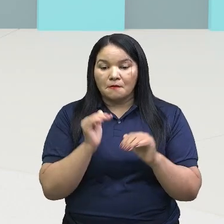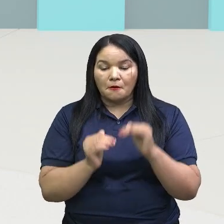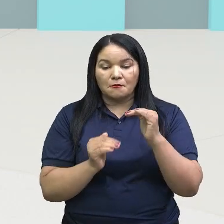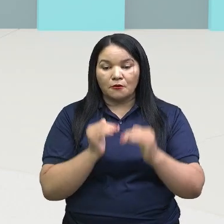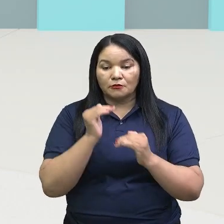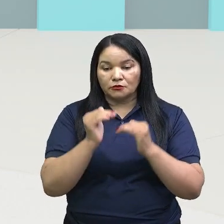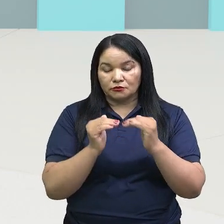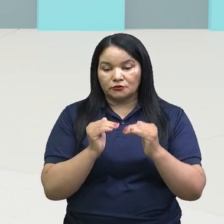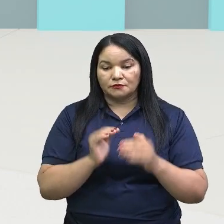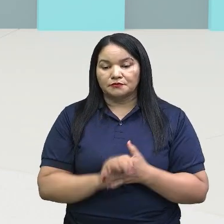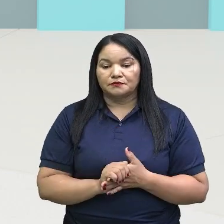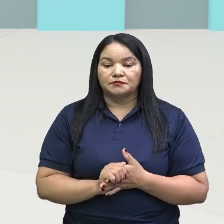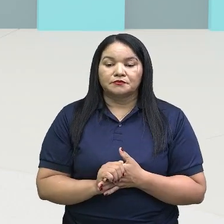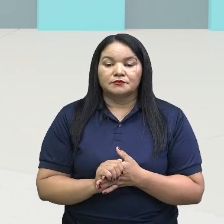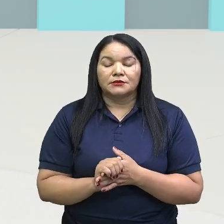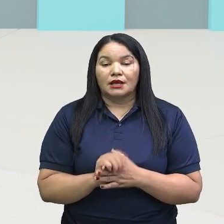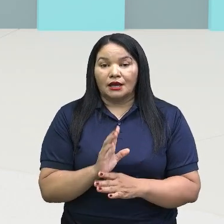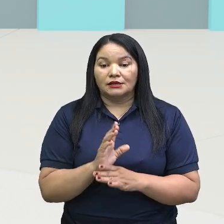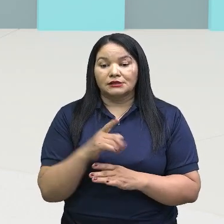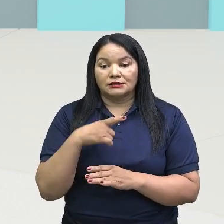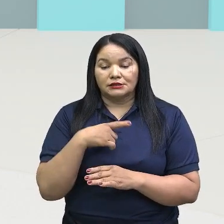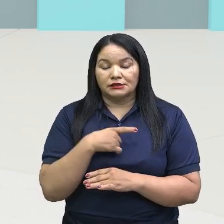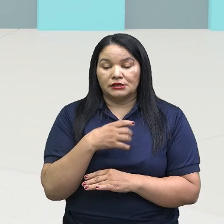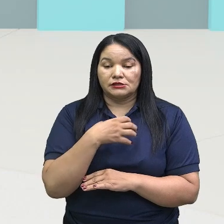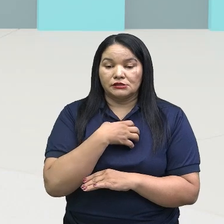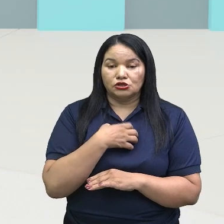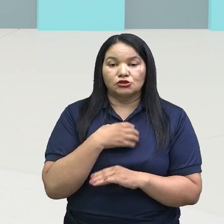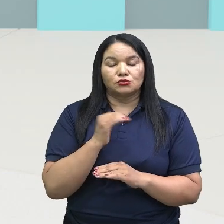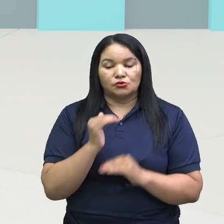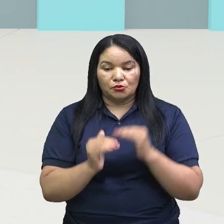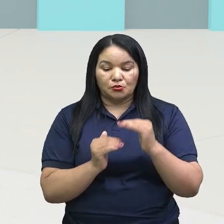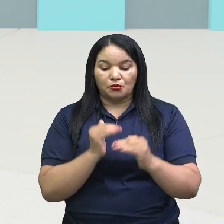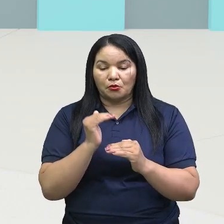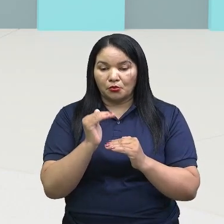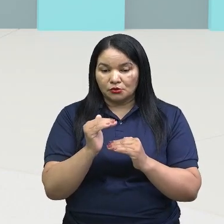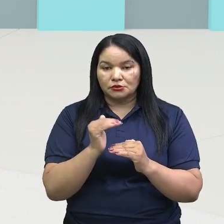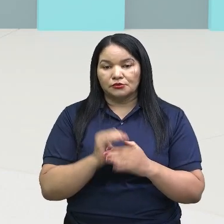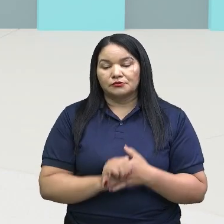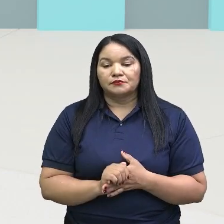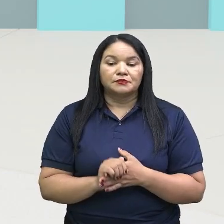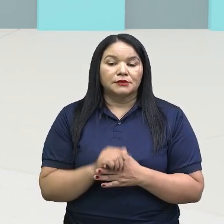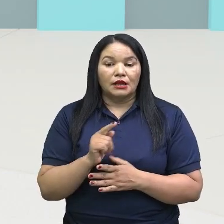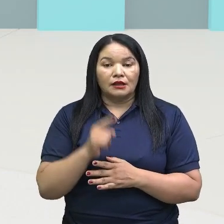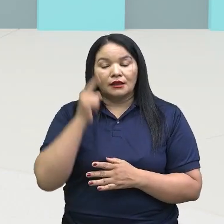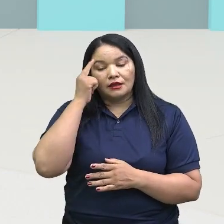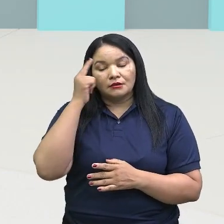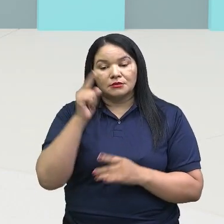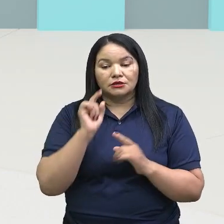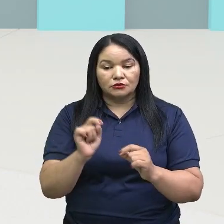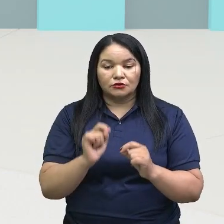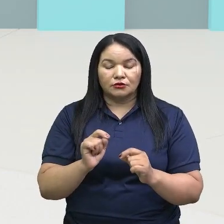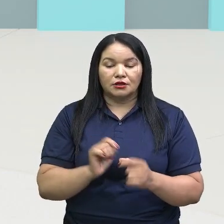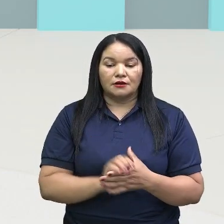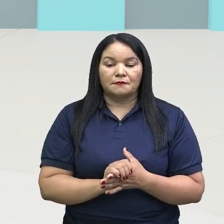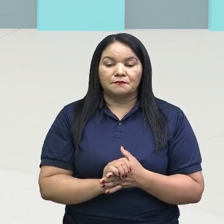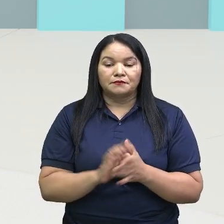vão estar dando esse sentido, né, de proporção. Lembrando que elas vão estar dando